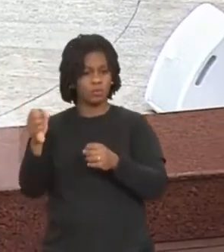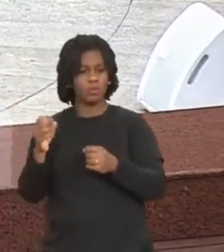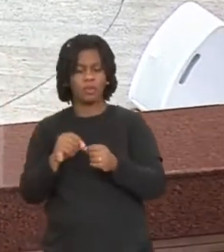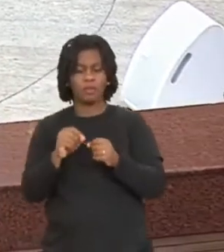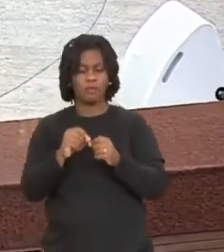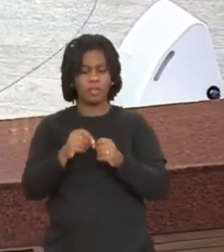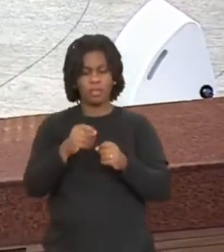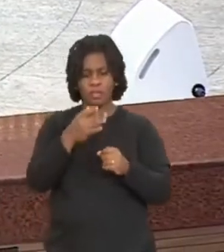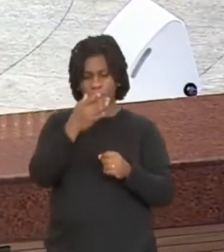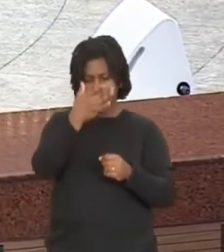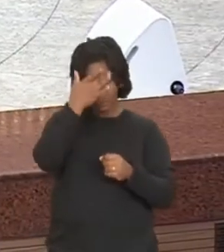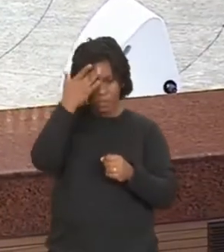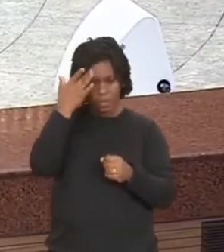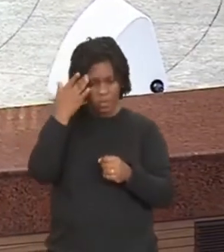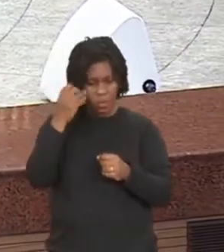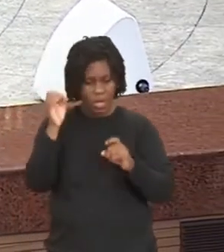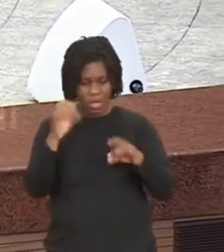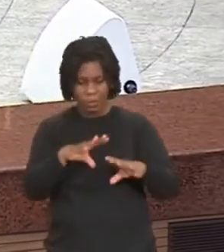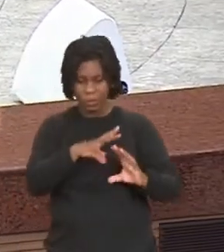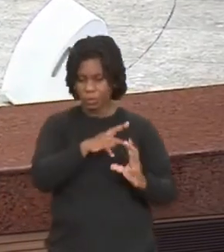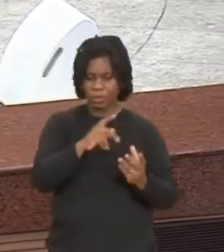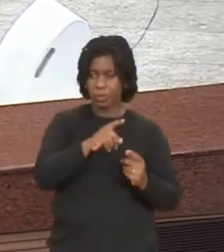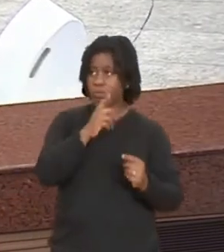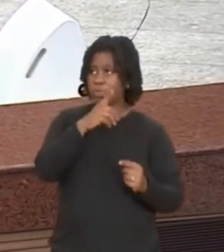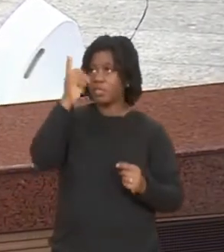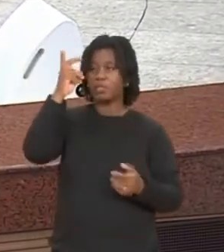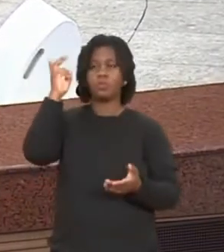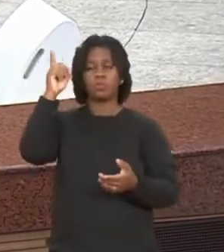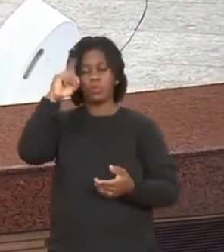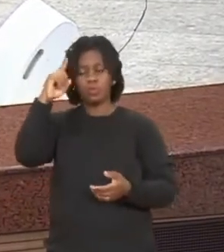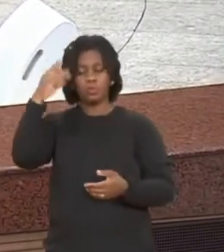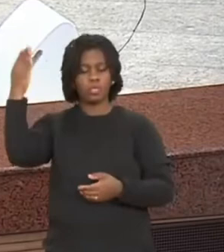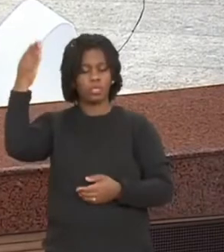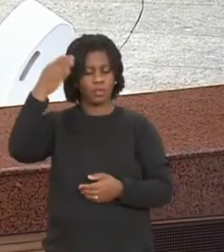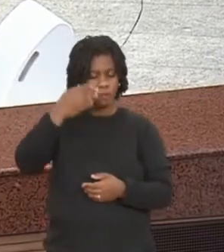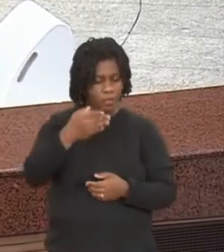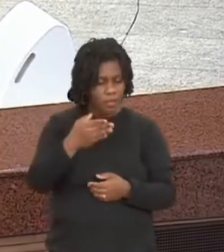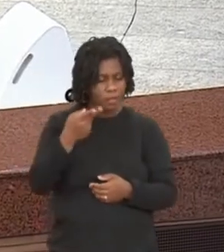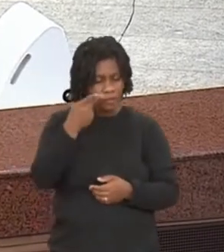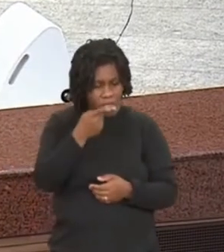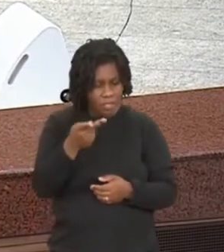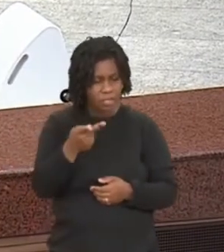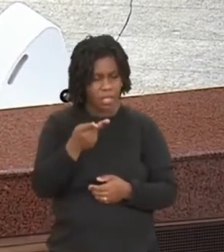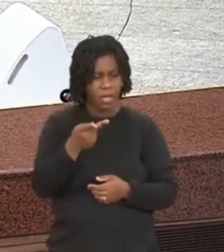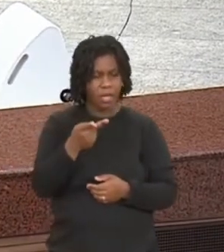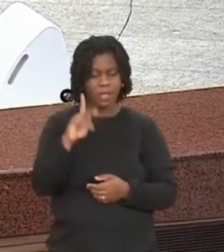quer comunhão. Ele deu o filho dele para resgatar essa comunhão. Deus quer comunhão.